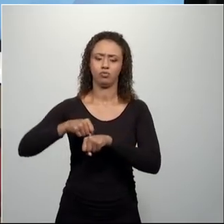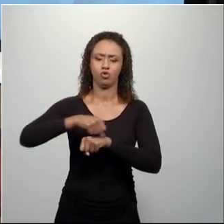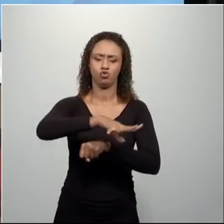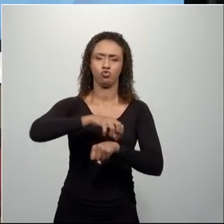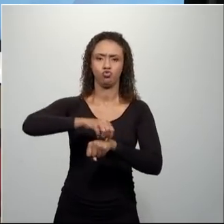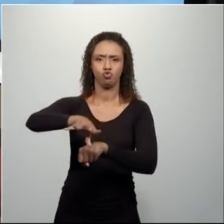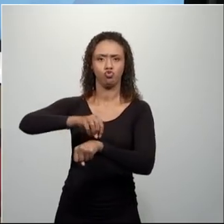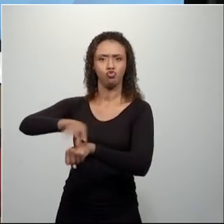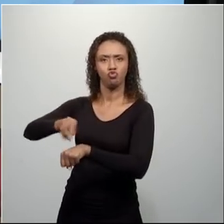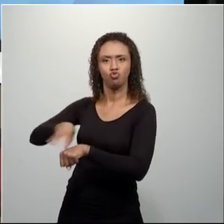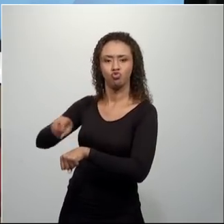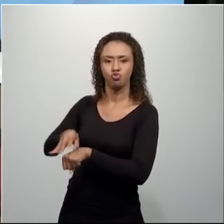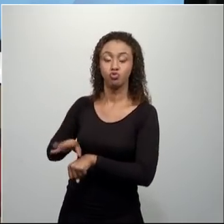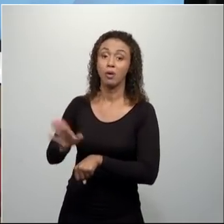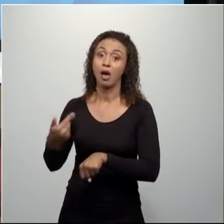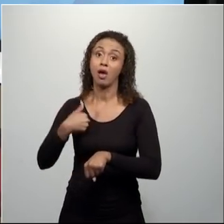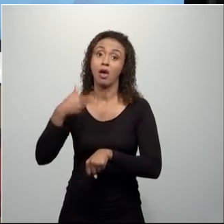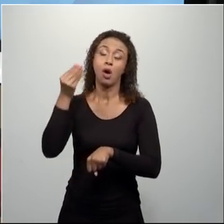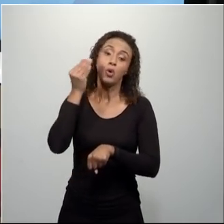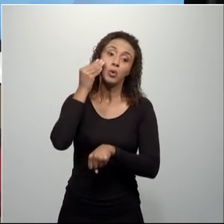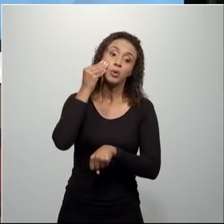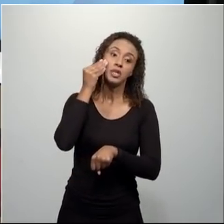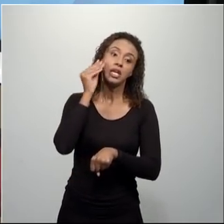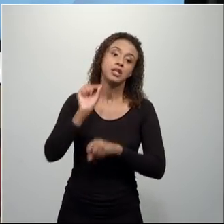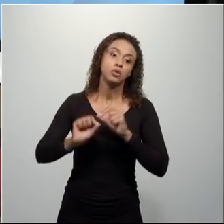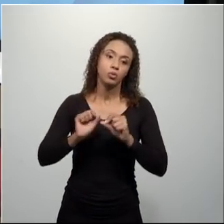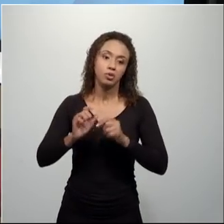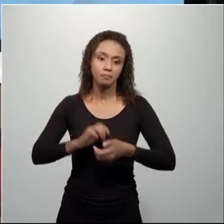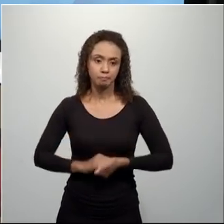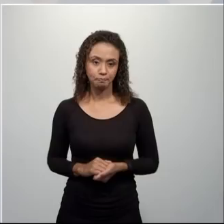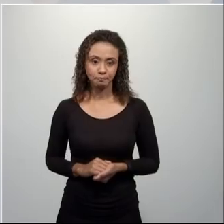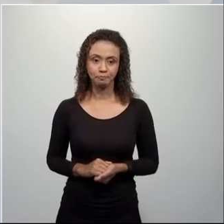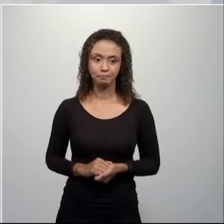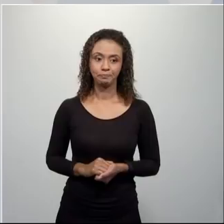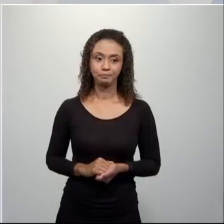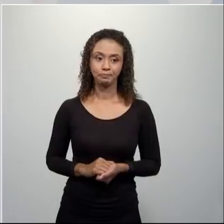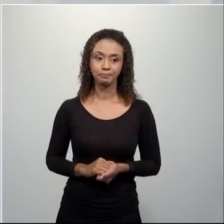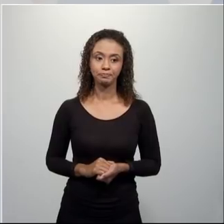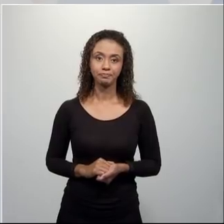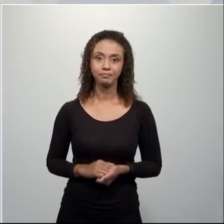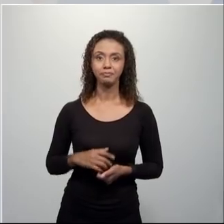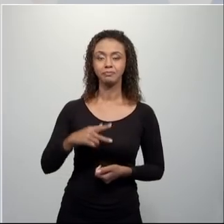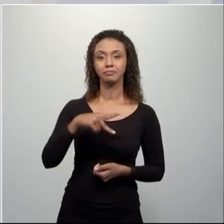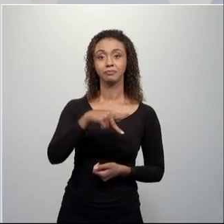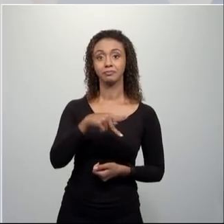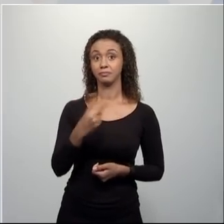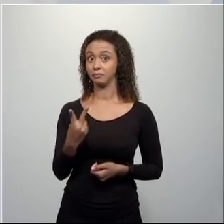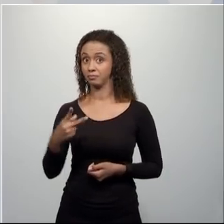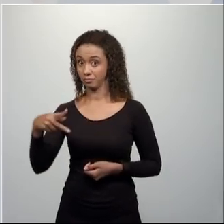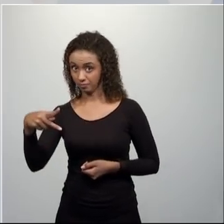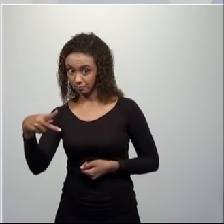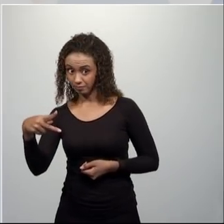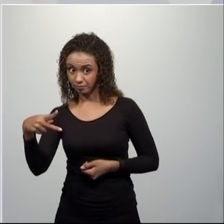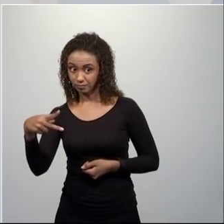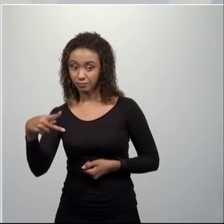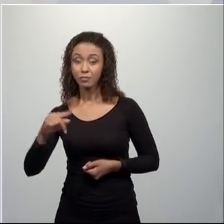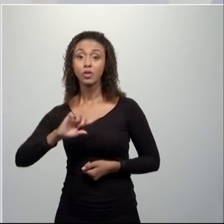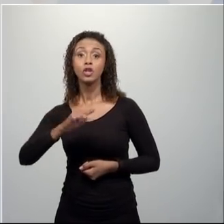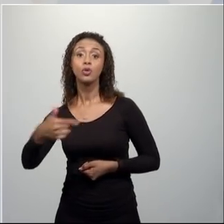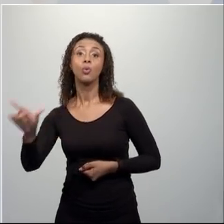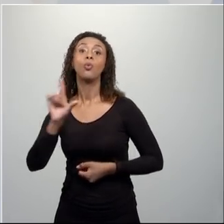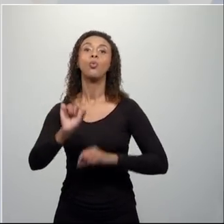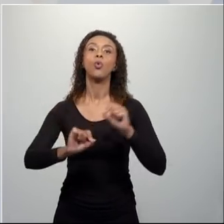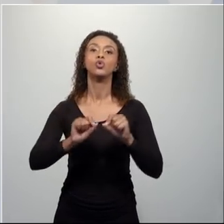tentei puxar duas áreas específicas que são redes peer to peer o papá ea computação em nuvem que